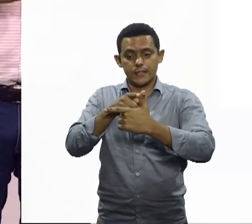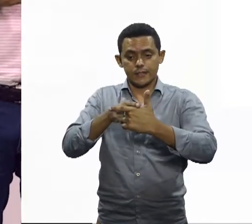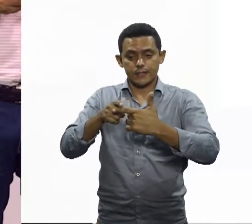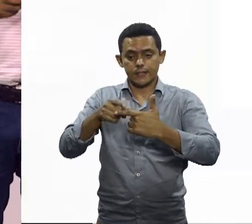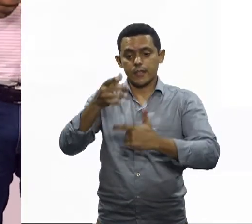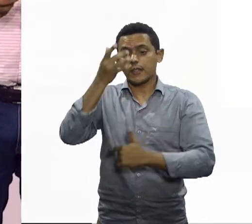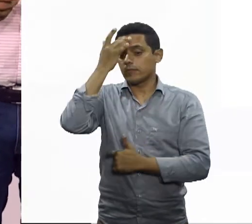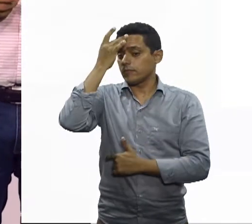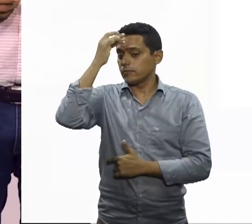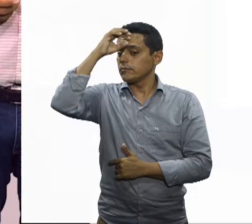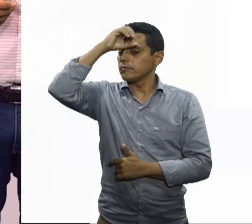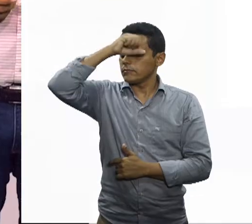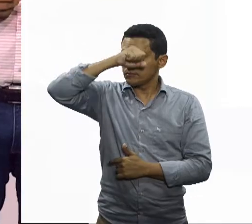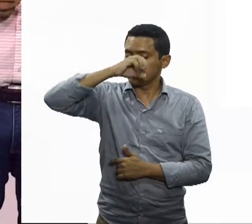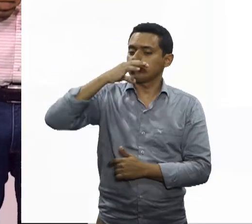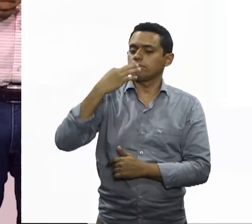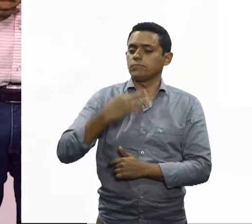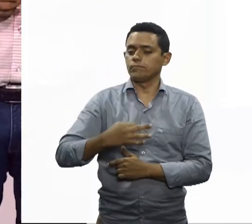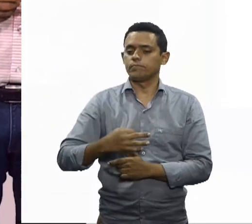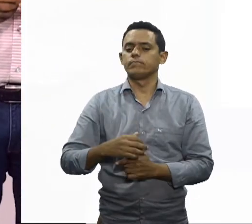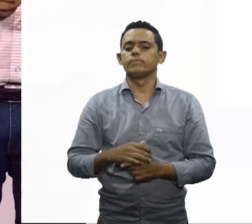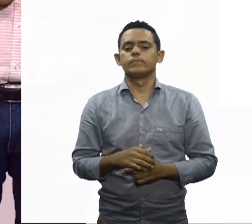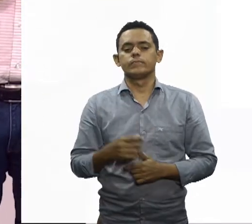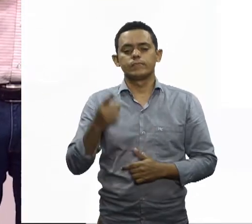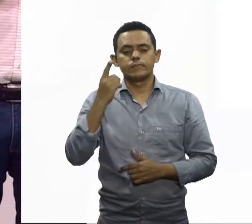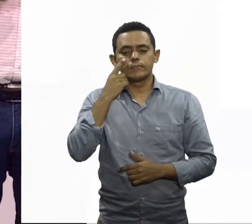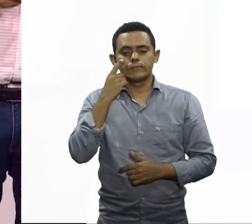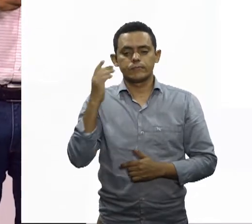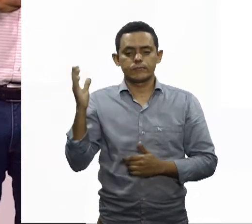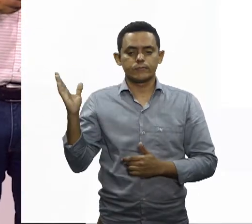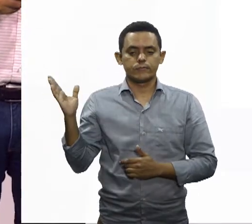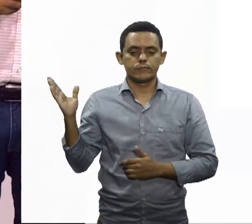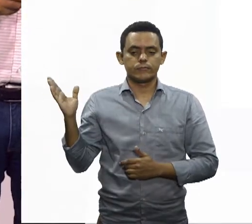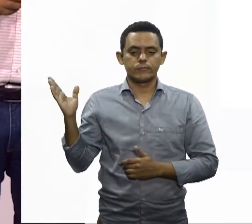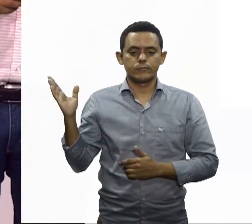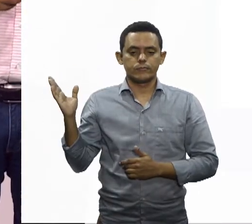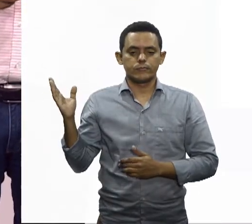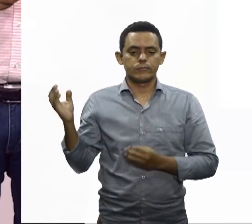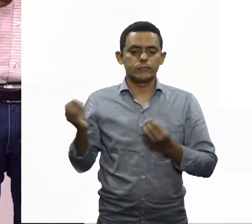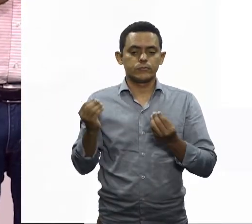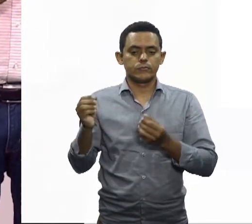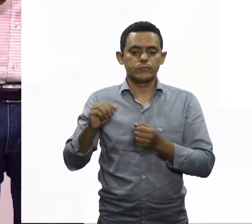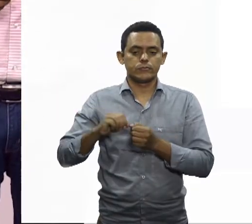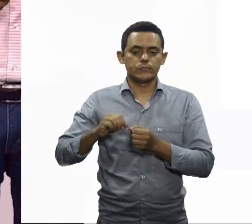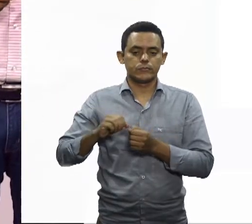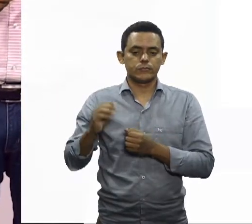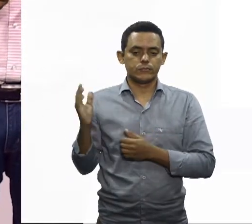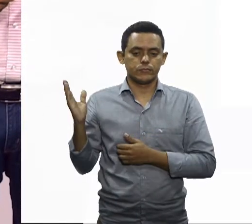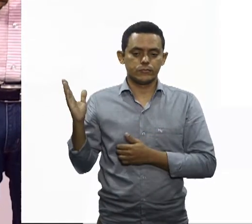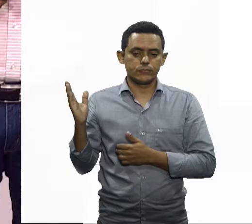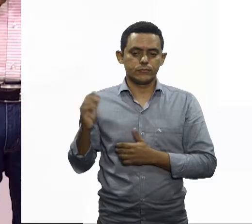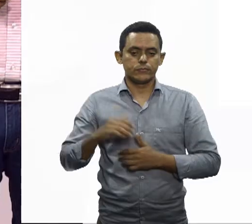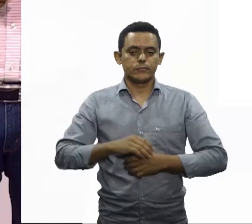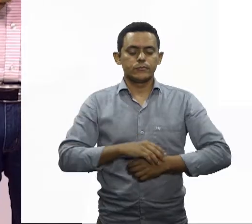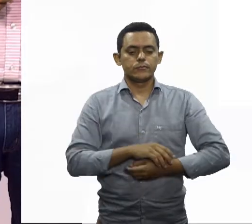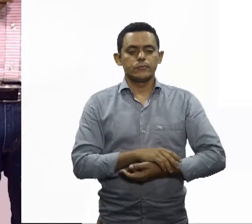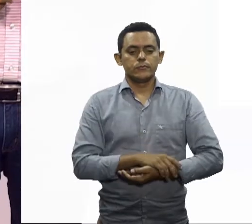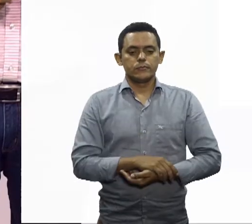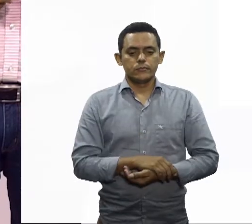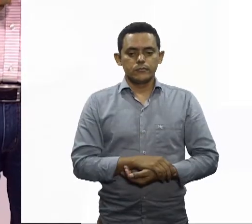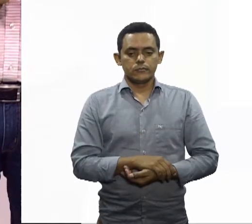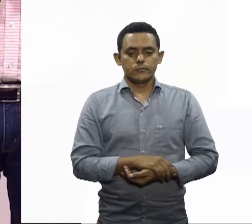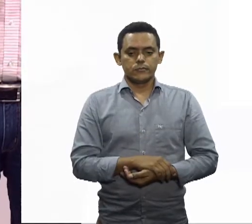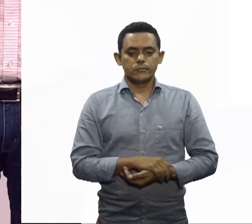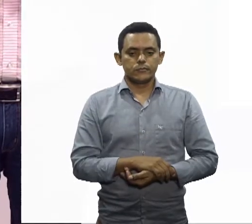uma superior, você deve dividir. Então tá ali, ó. Se eu vou passar de quilolitro para hectolitro, você deve multiplicar